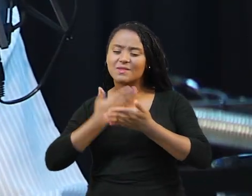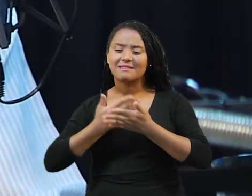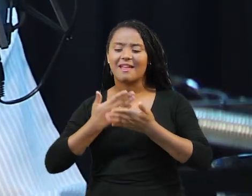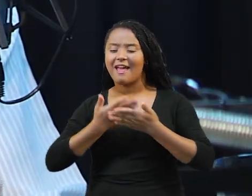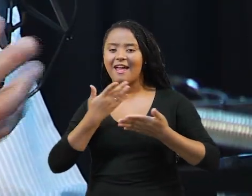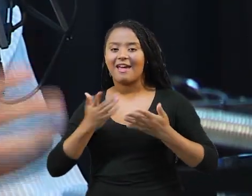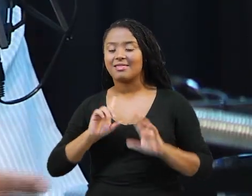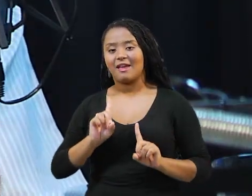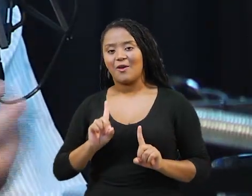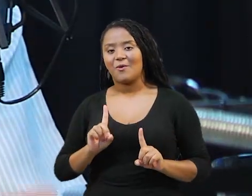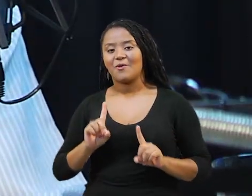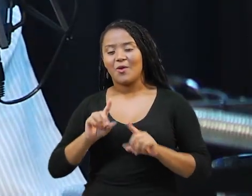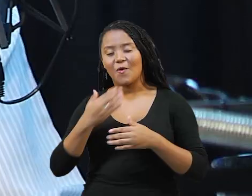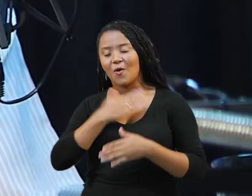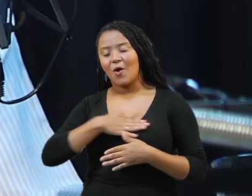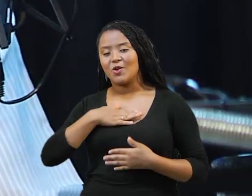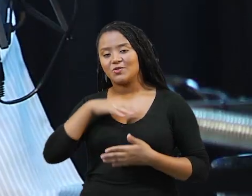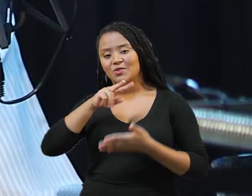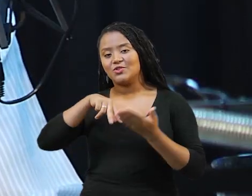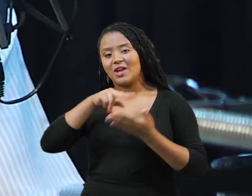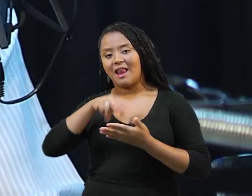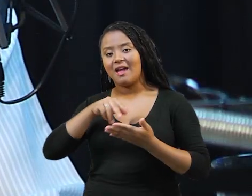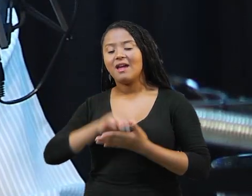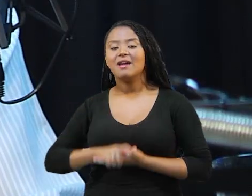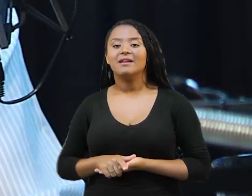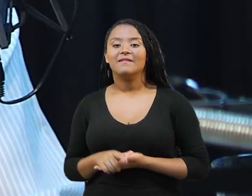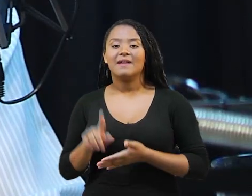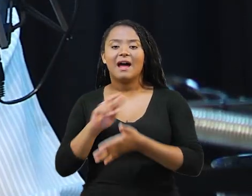né? Clóvis Rossi, vários filósofos,